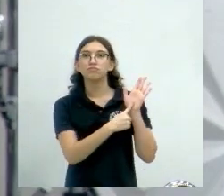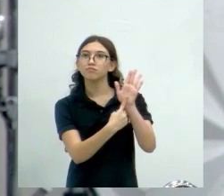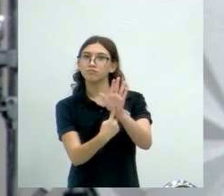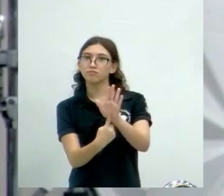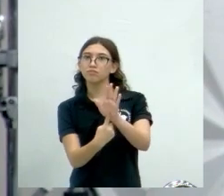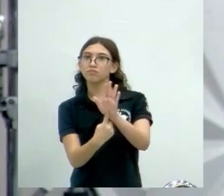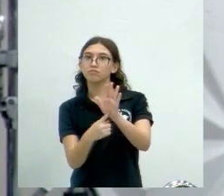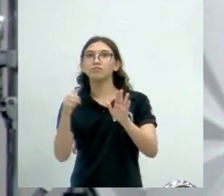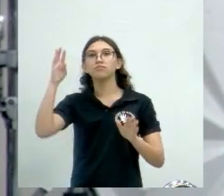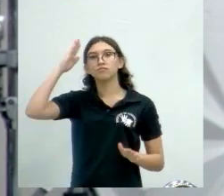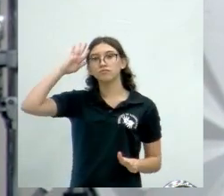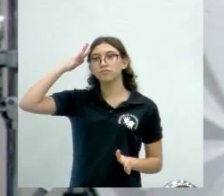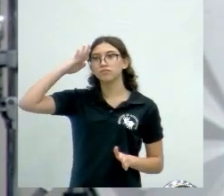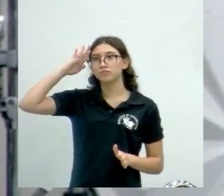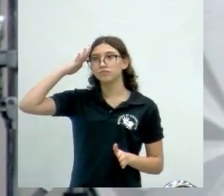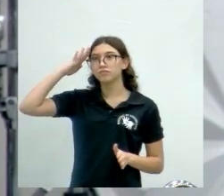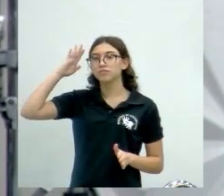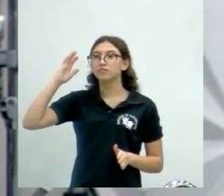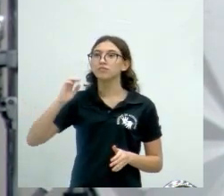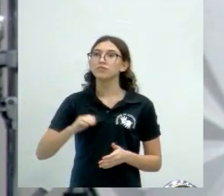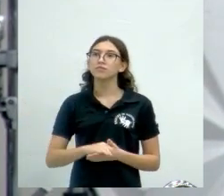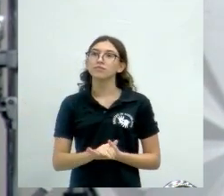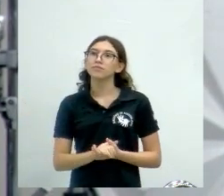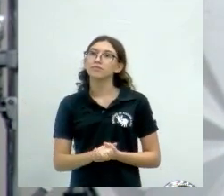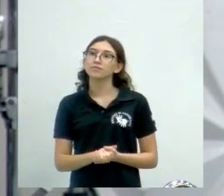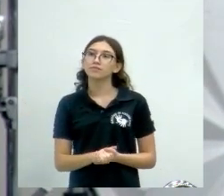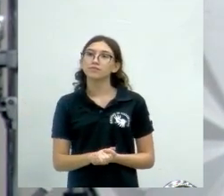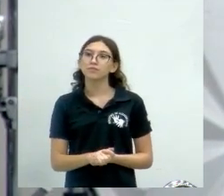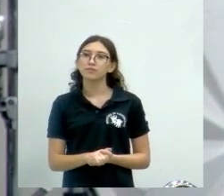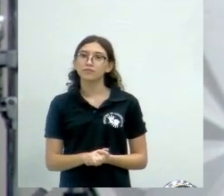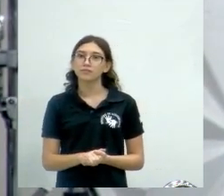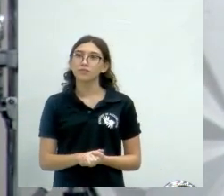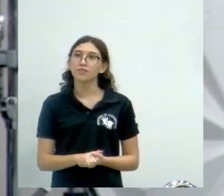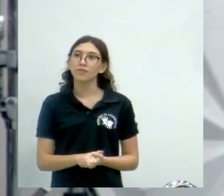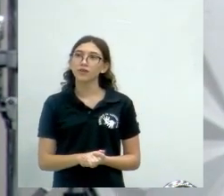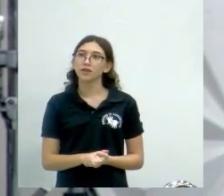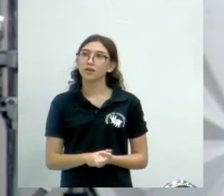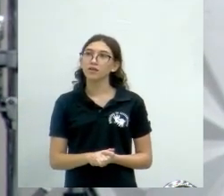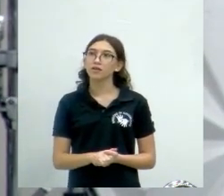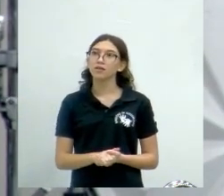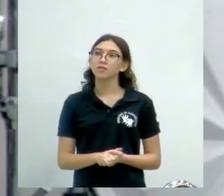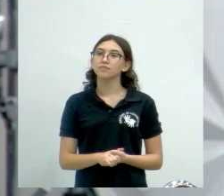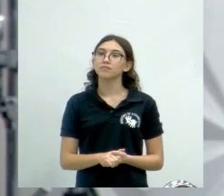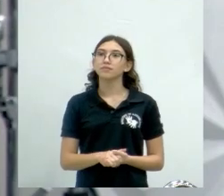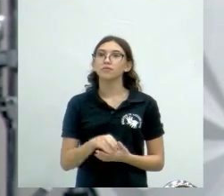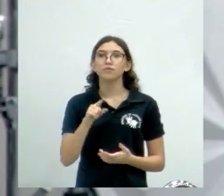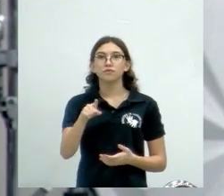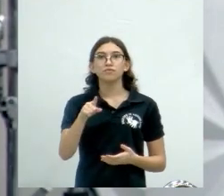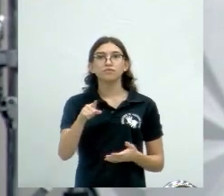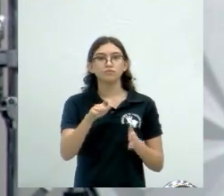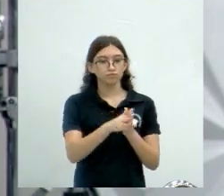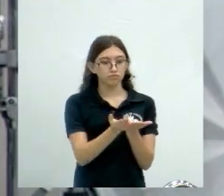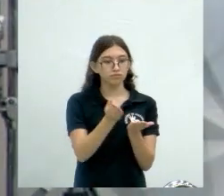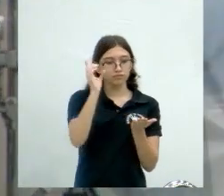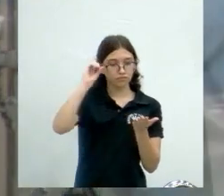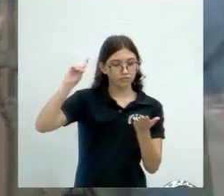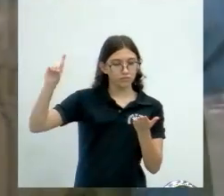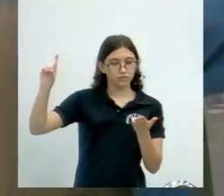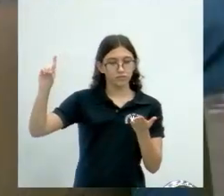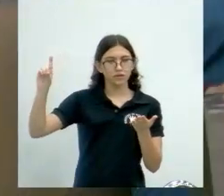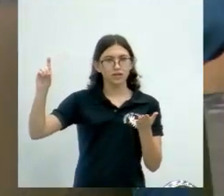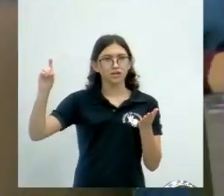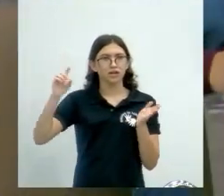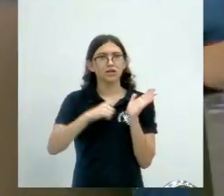palavra sabedoria em hebraico. Talvez na sua versão em português possa aparecer um pouco mais